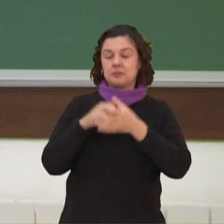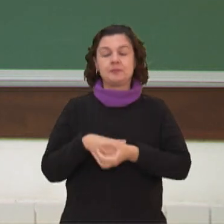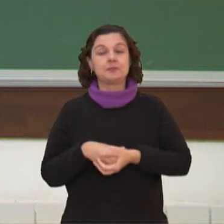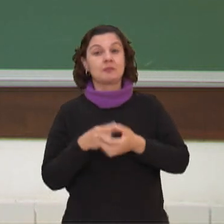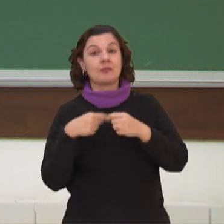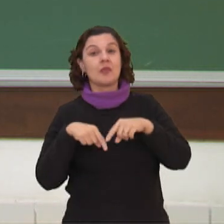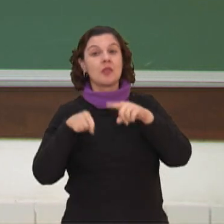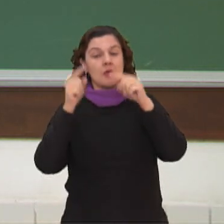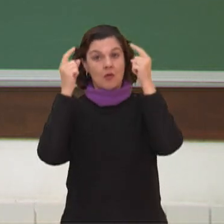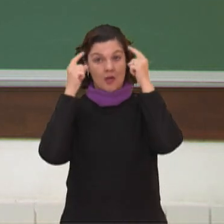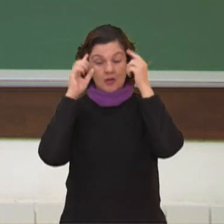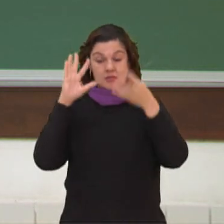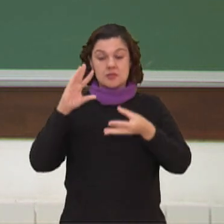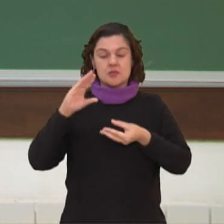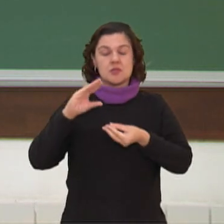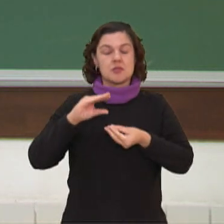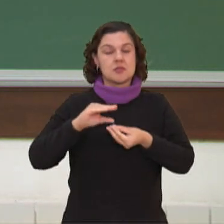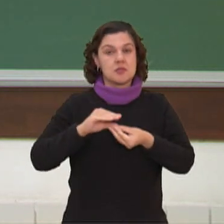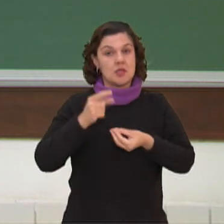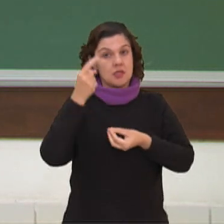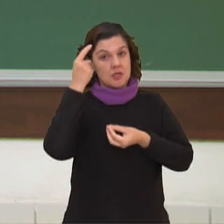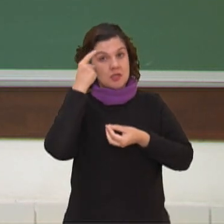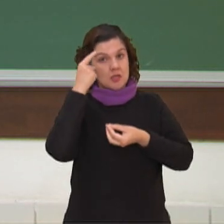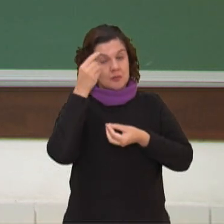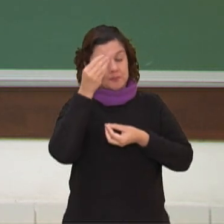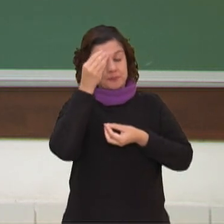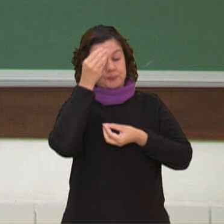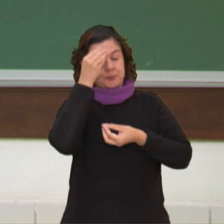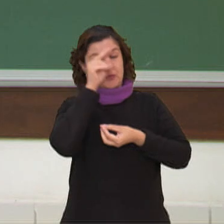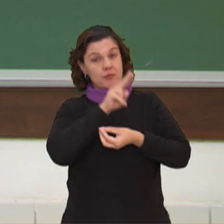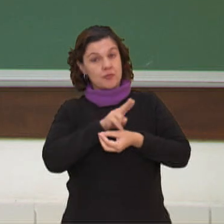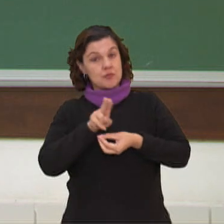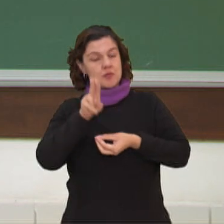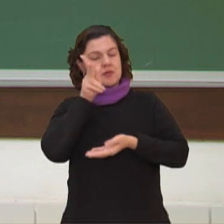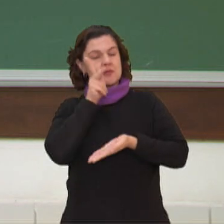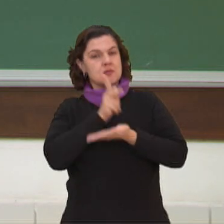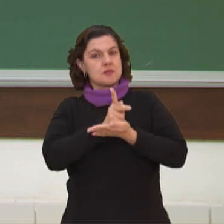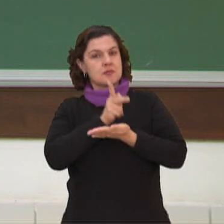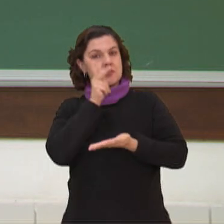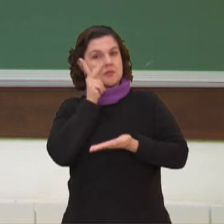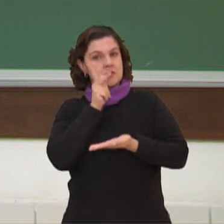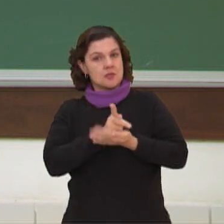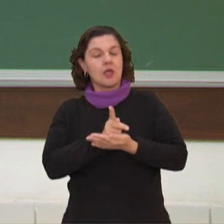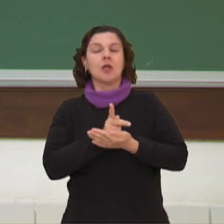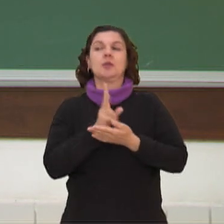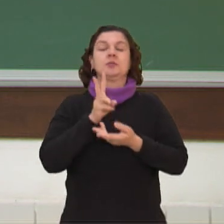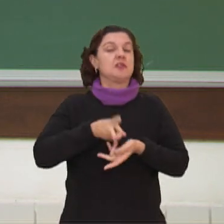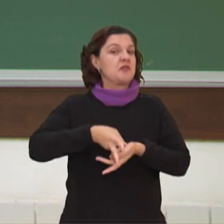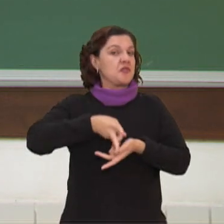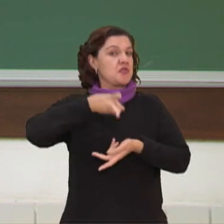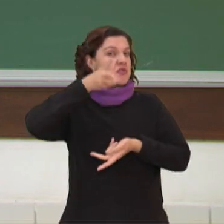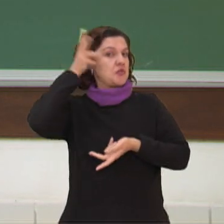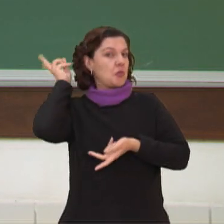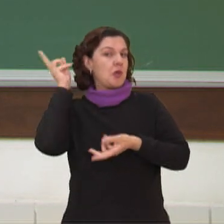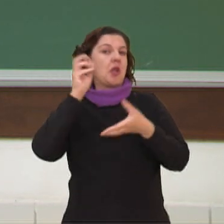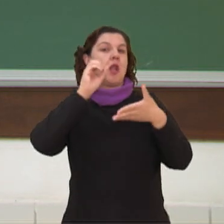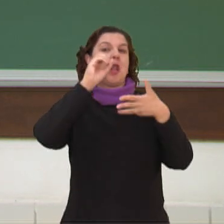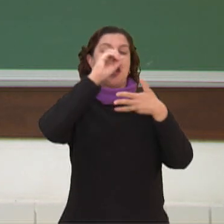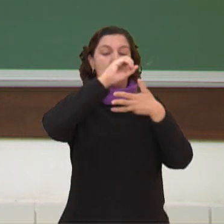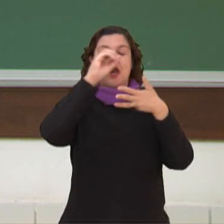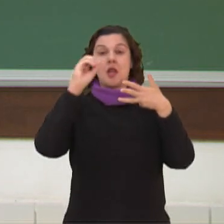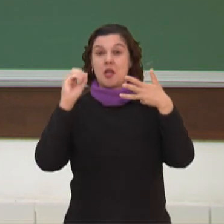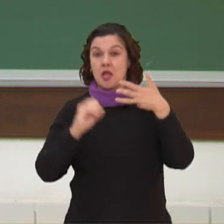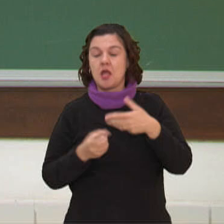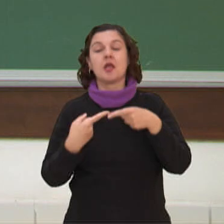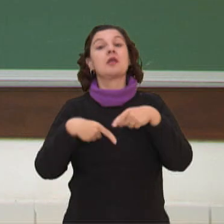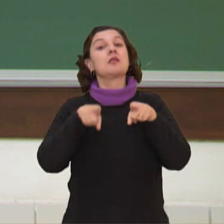Essa ideia é importante que você guarde, você vai usar isso sempre, seja nos vestibulares, seja nos Enems e inclusive